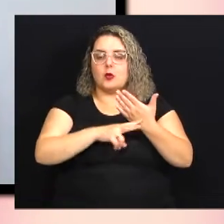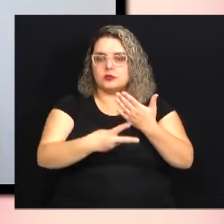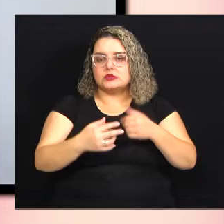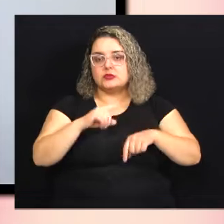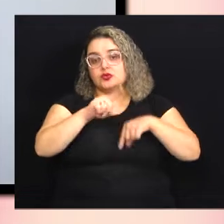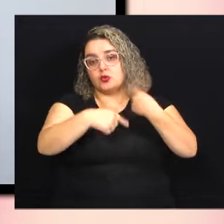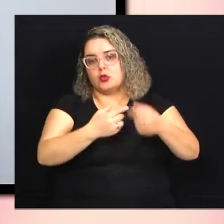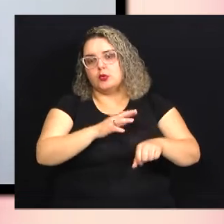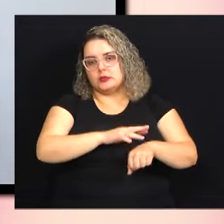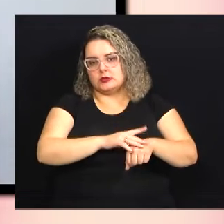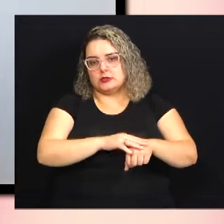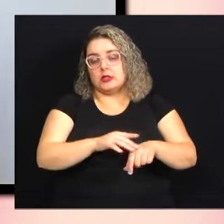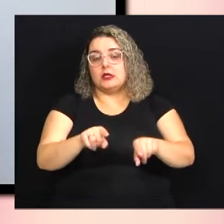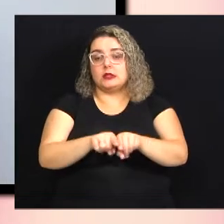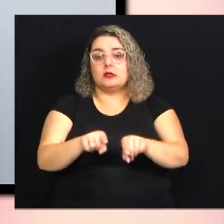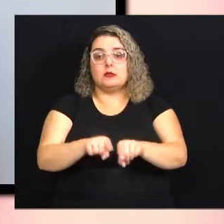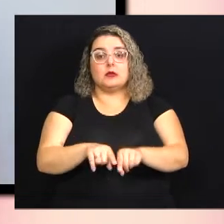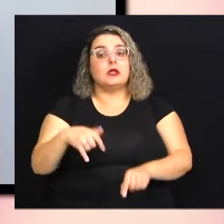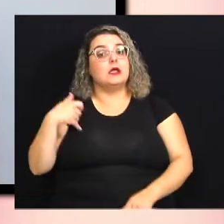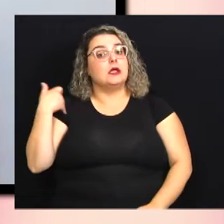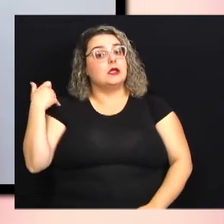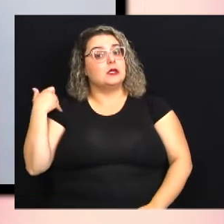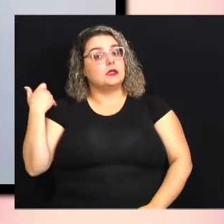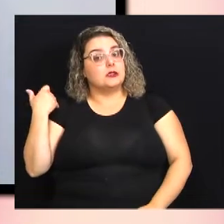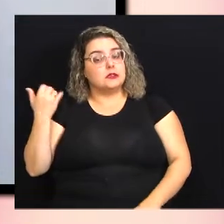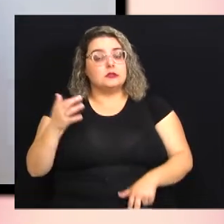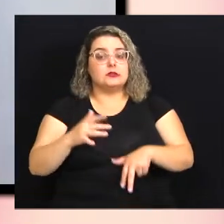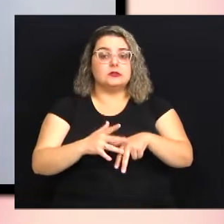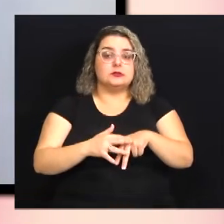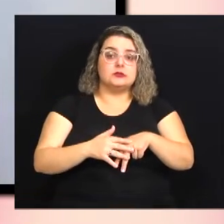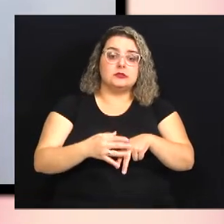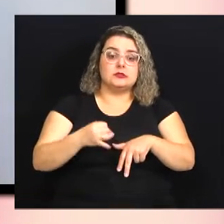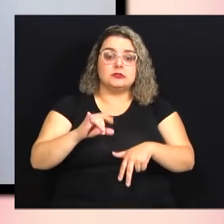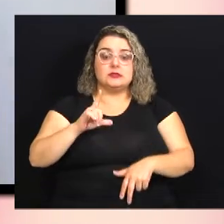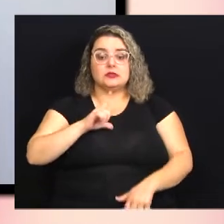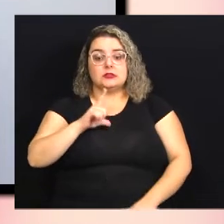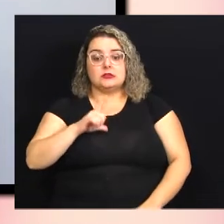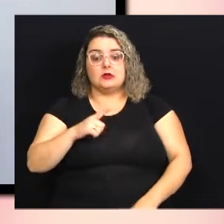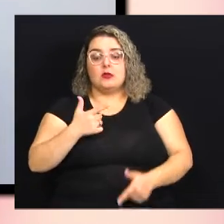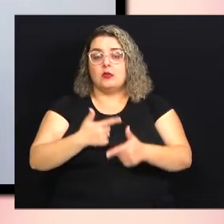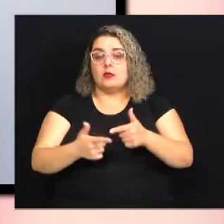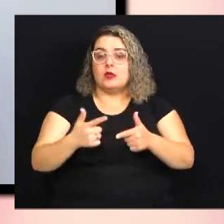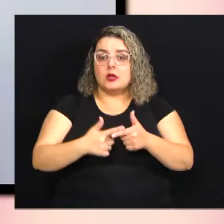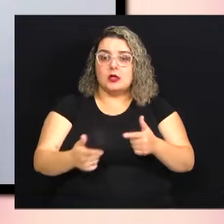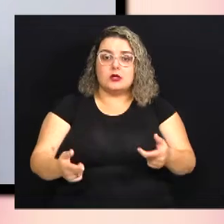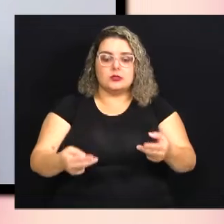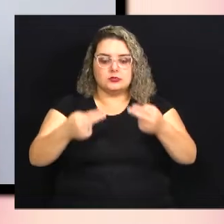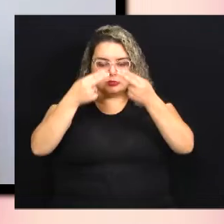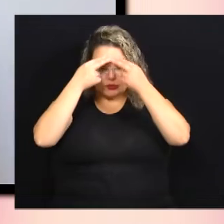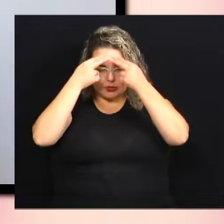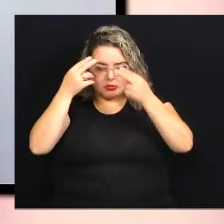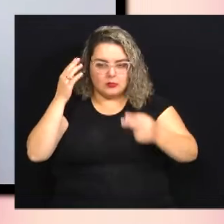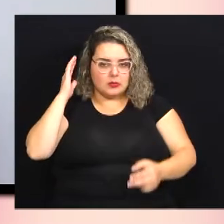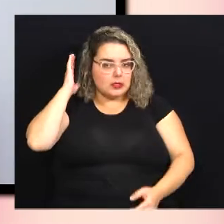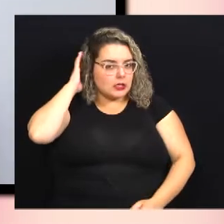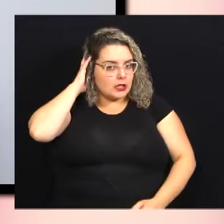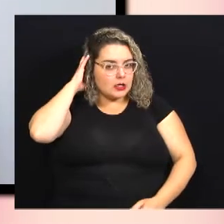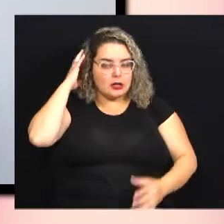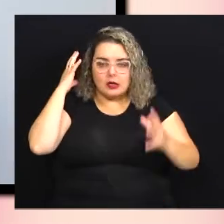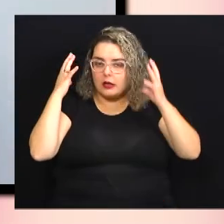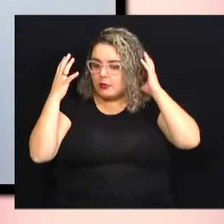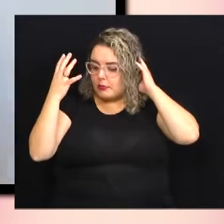a idade do paciente, os antecedentes, se ele já teve problema de trauma de crânio, né? Algum problema